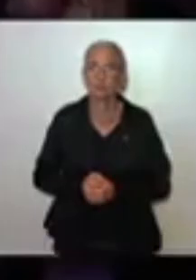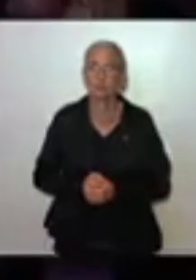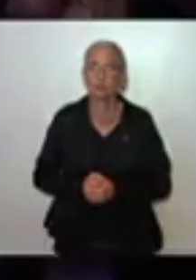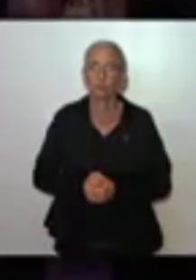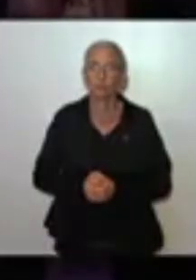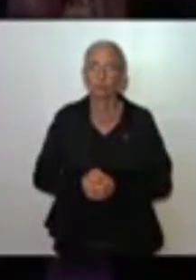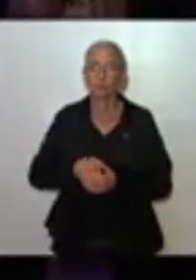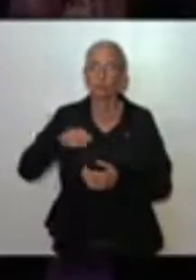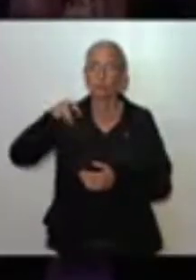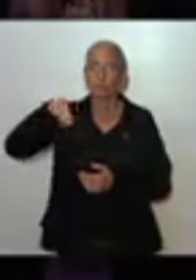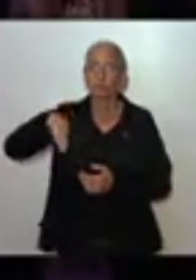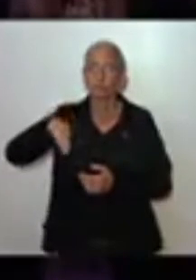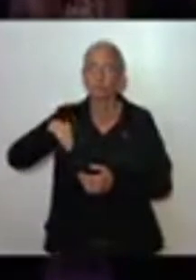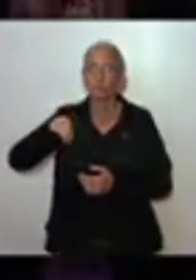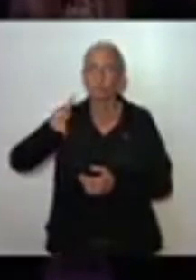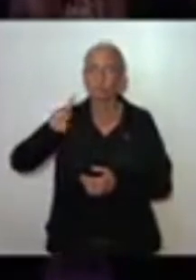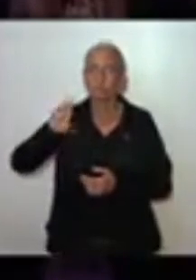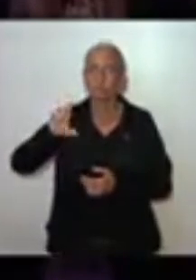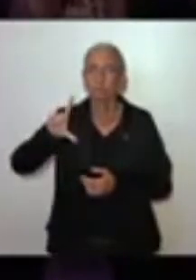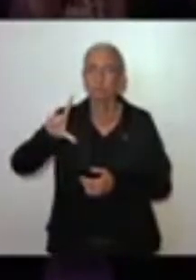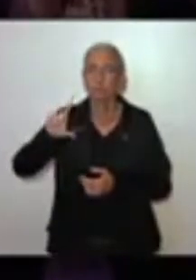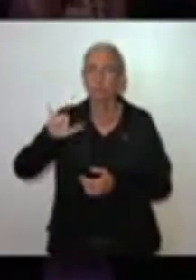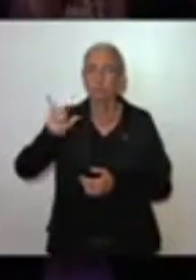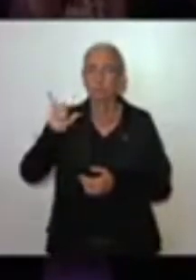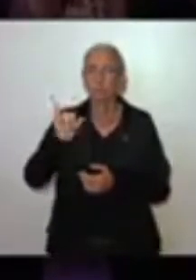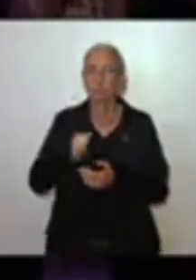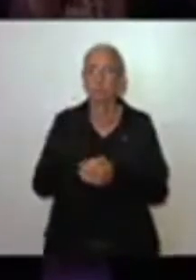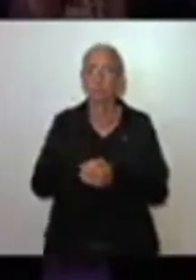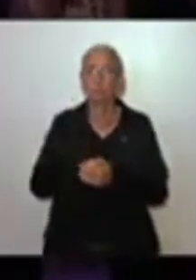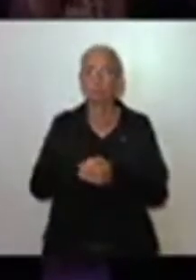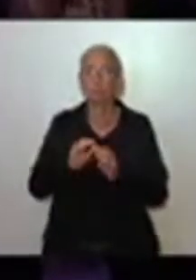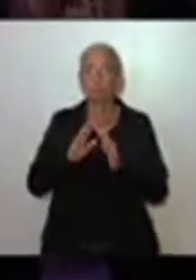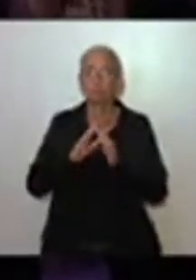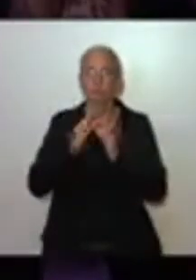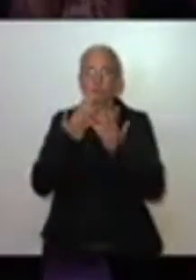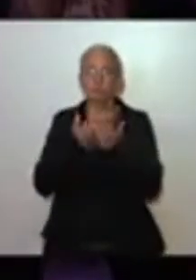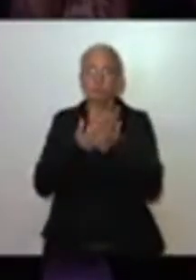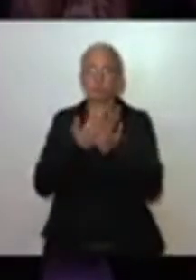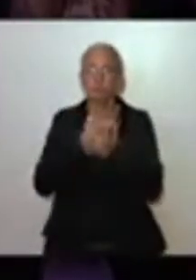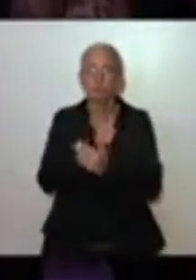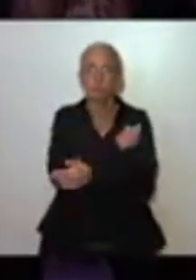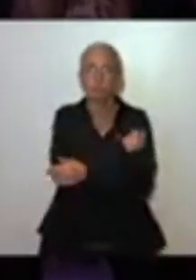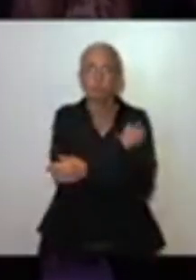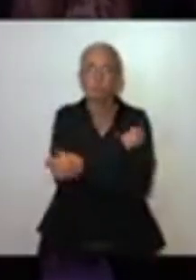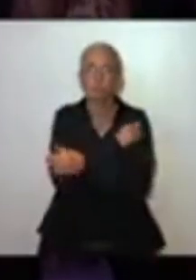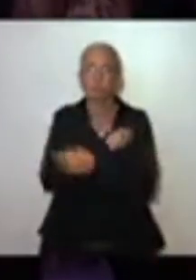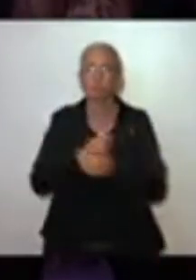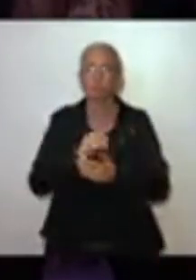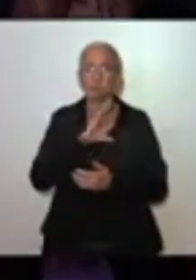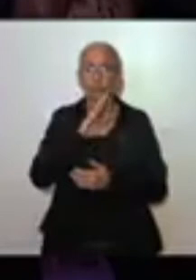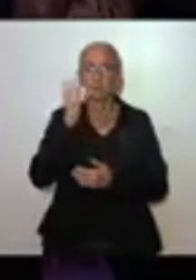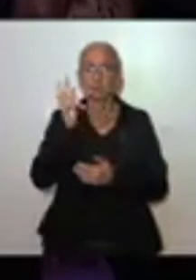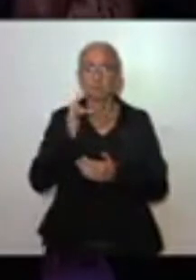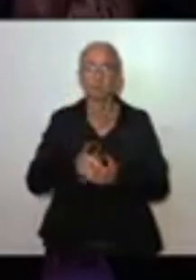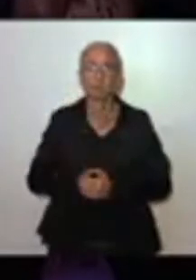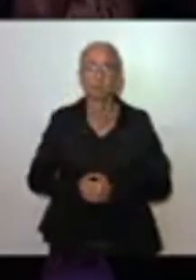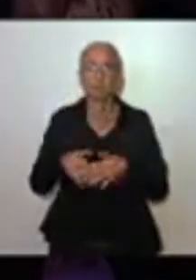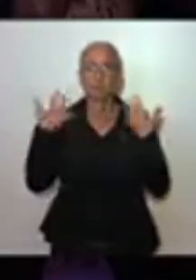Oi Mirele Ribeiro Alves da escola municipal agrícola Nilo Batista Cabo Frio e